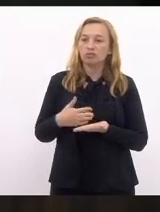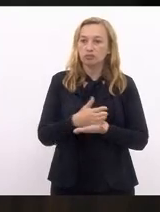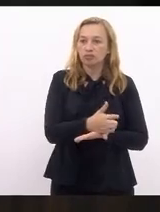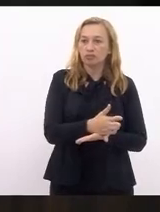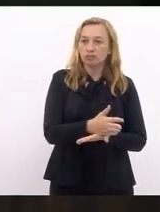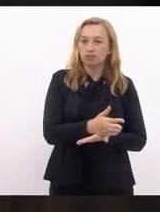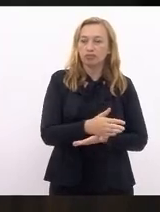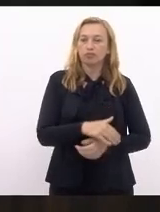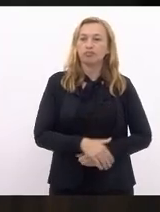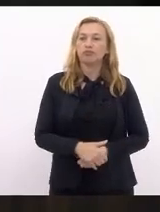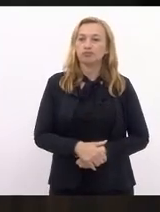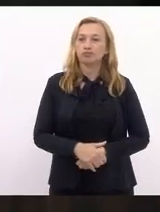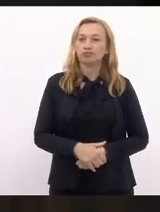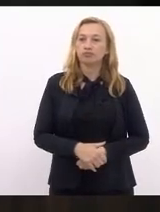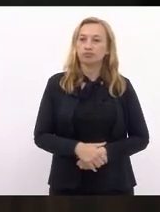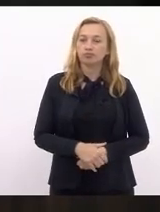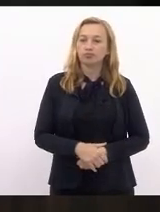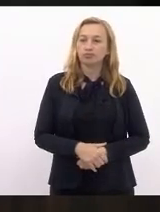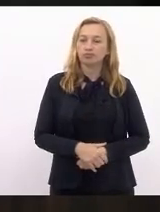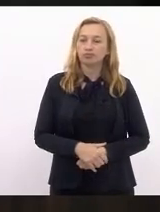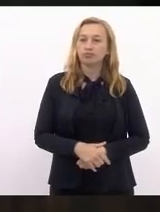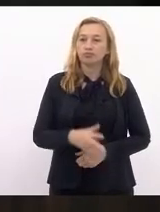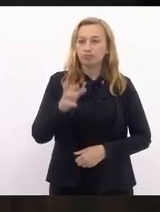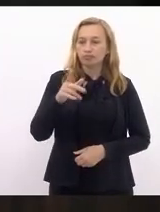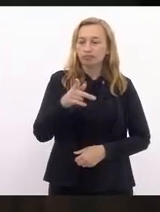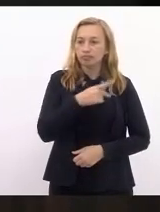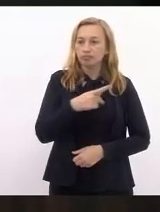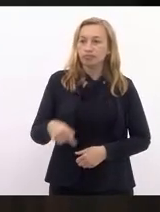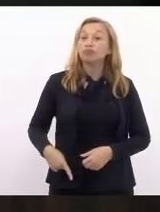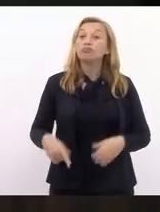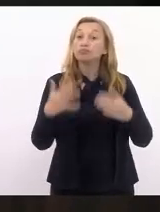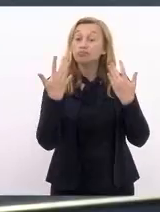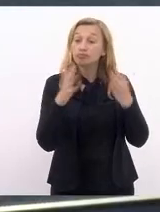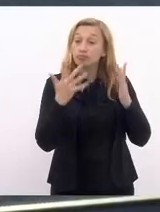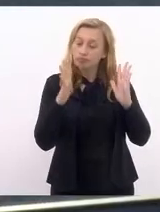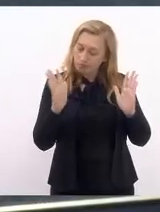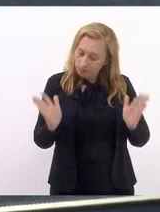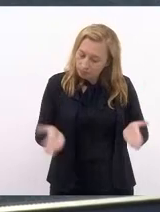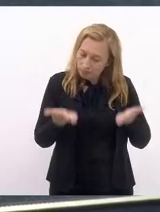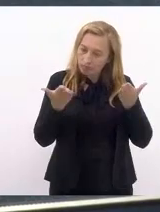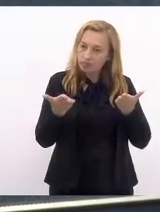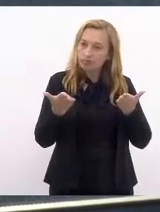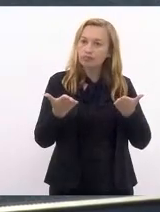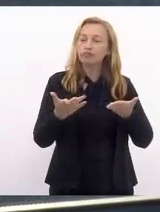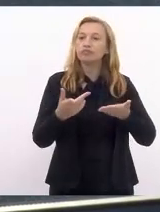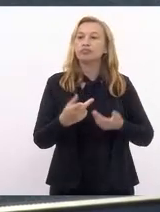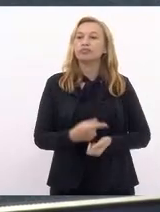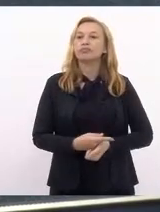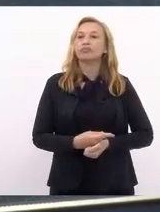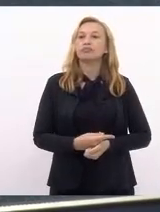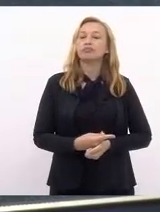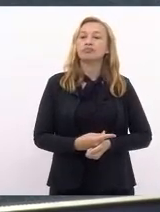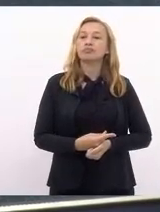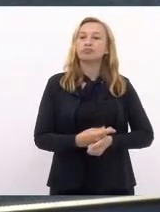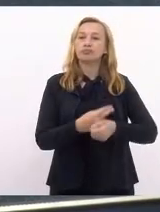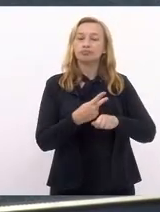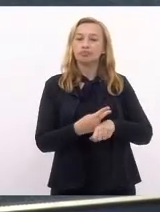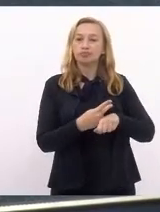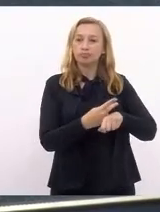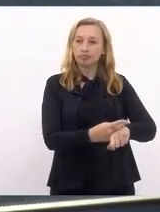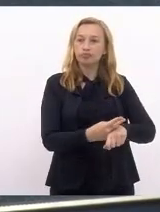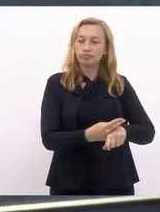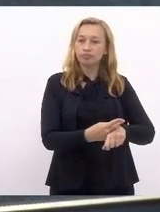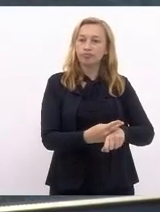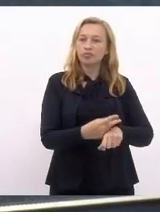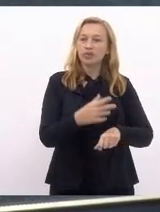prova avaliação aprovado Presidente apenas elogiar as iniciativas de conceder o título de benemérito